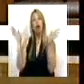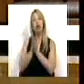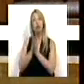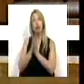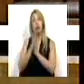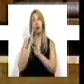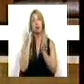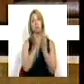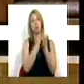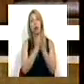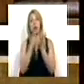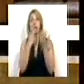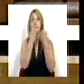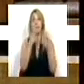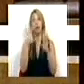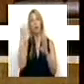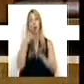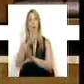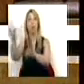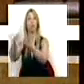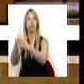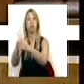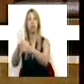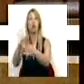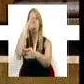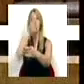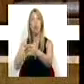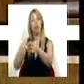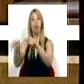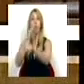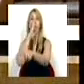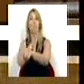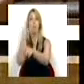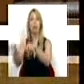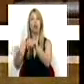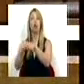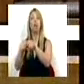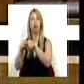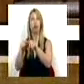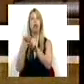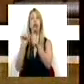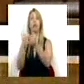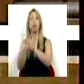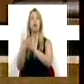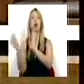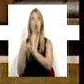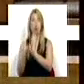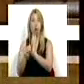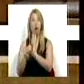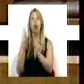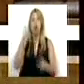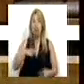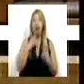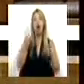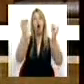perdeu quando foi para o governo praticar políticas de empobrecimento. Querem outra vez para si o rótulo do Partido